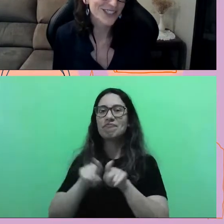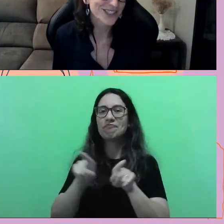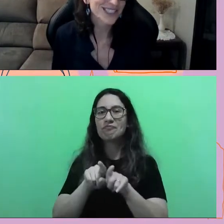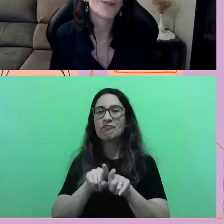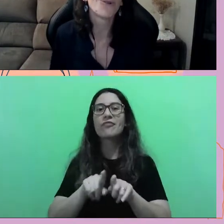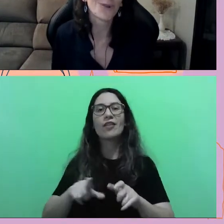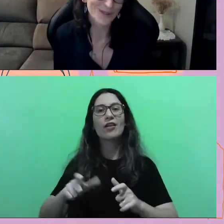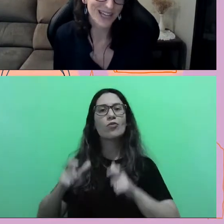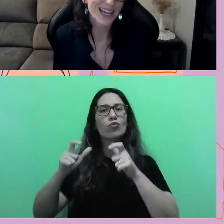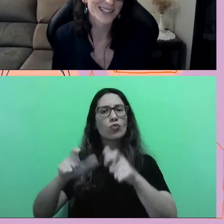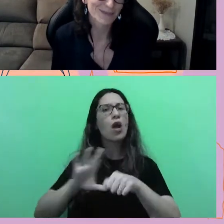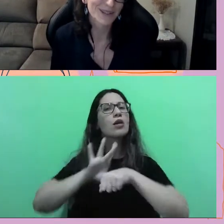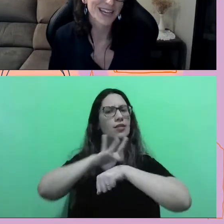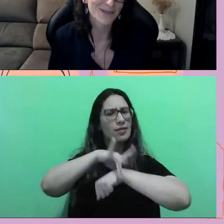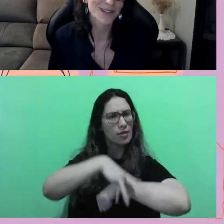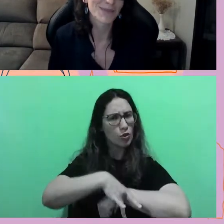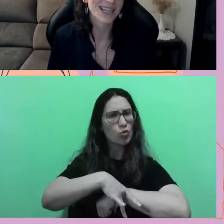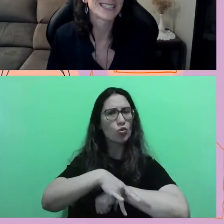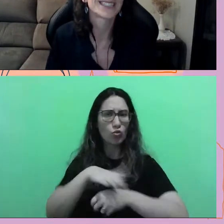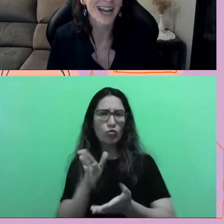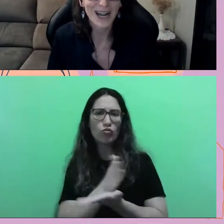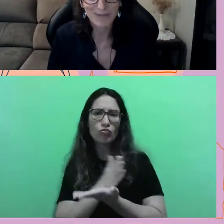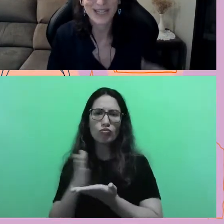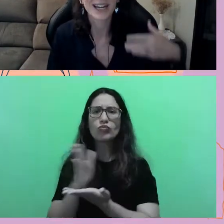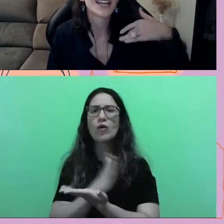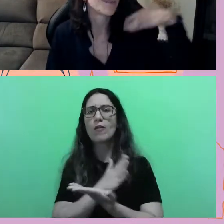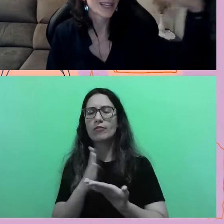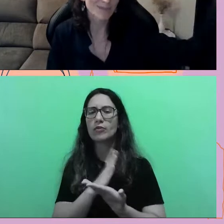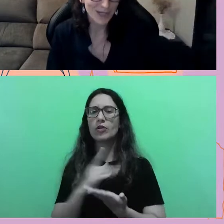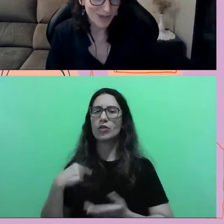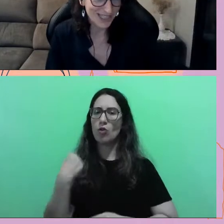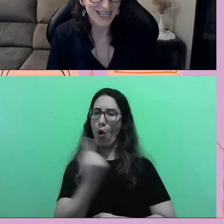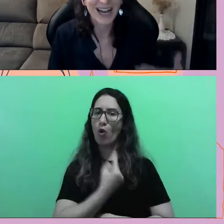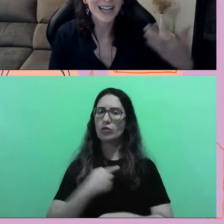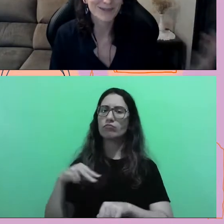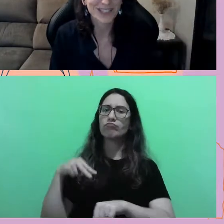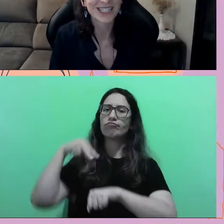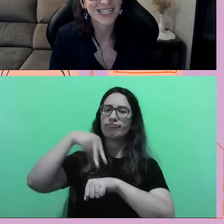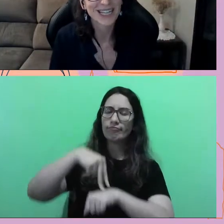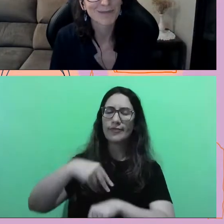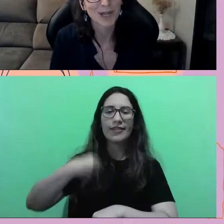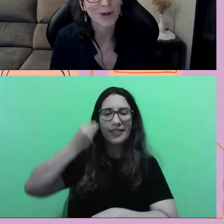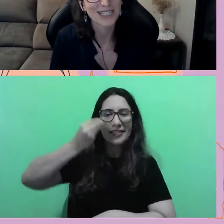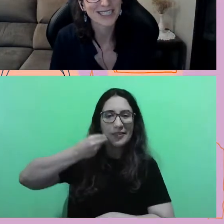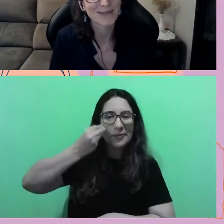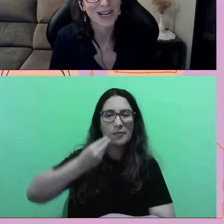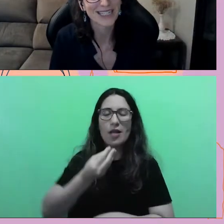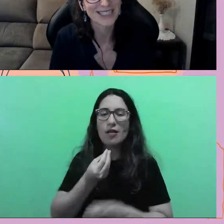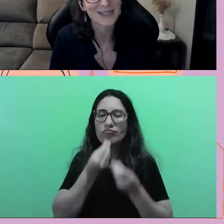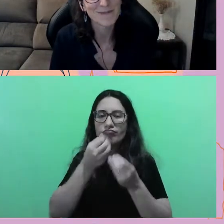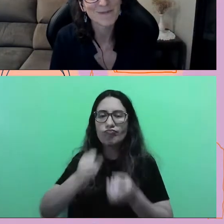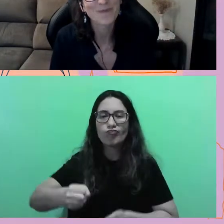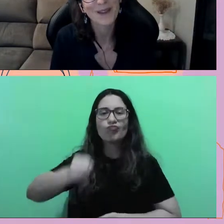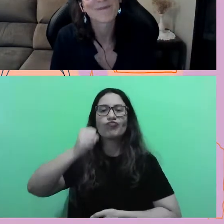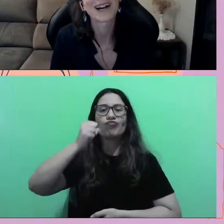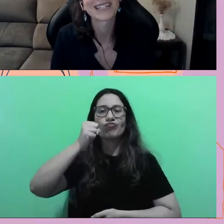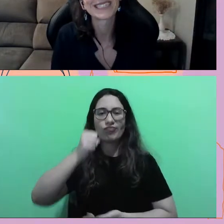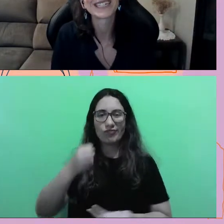de seguro, né? Também, enfim, para estar, para experimentar, enfim, né? E para conhecer mais aí.